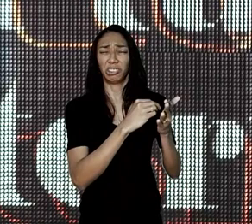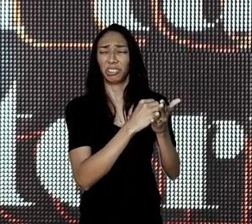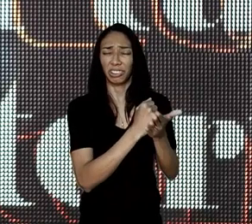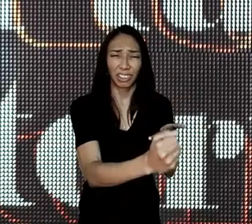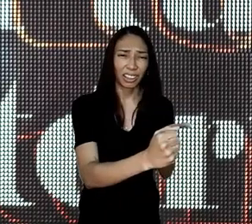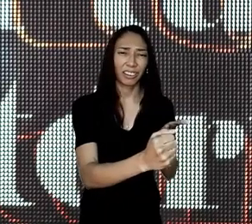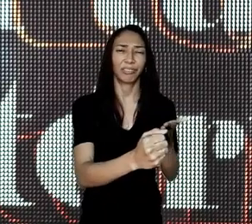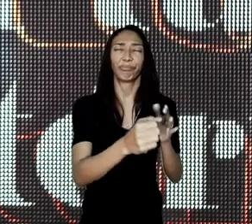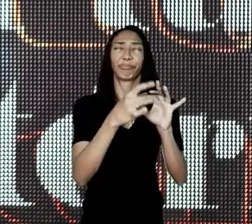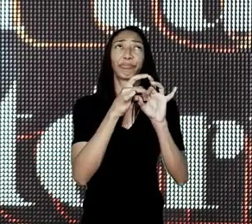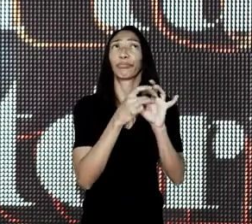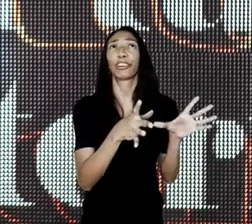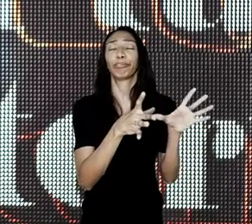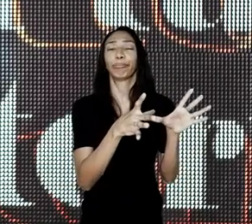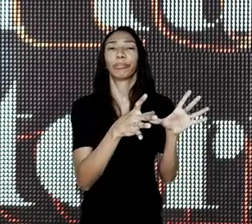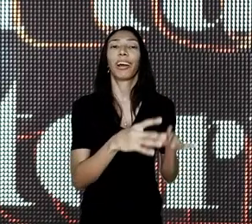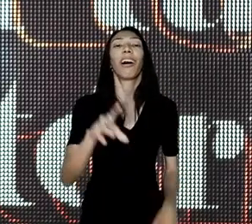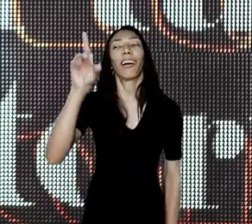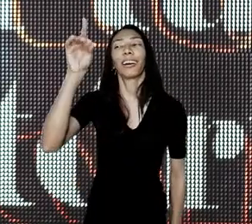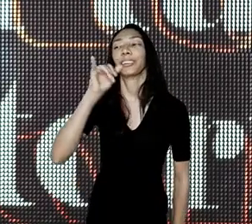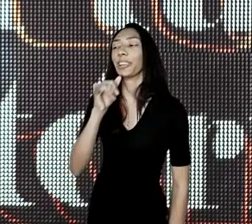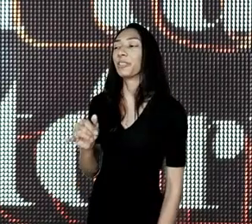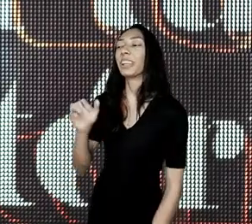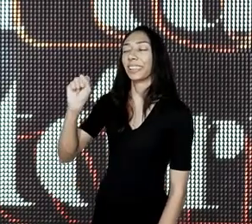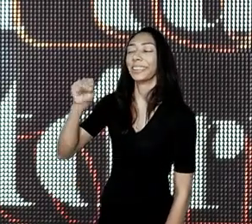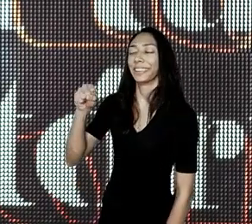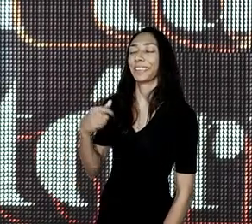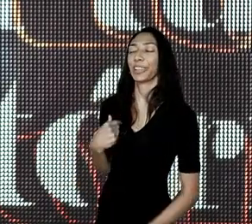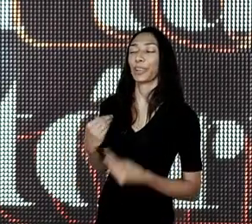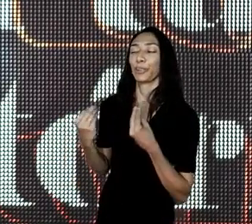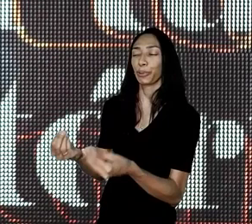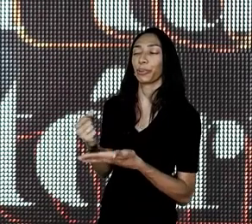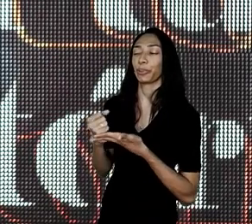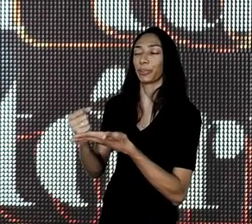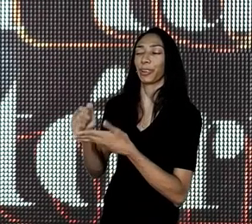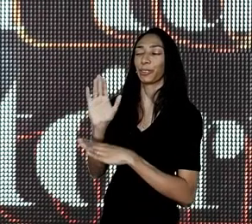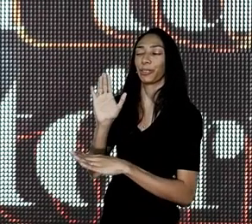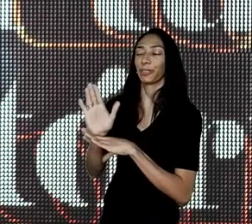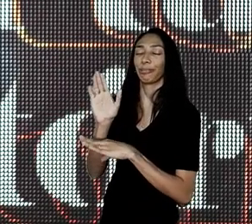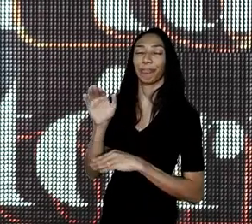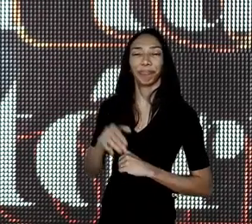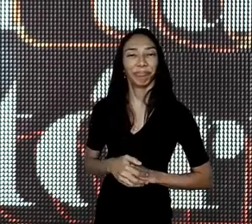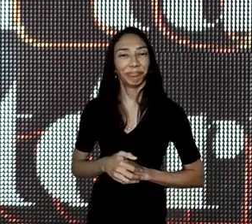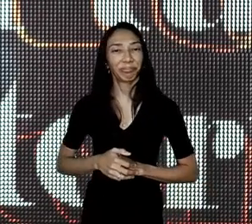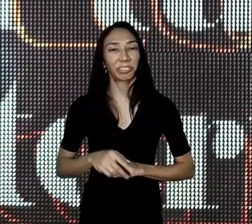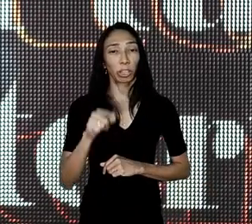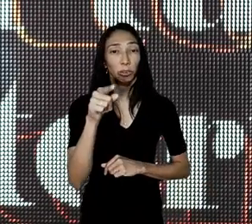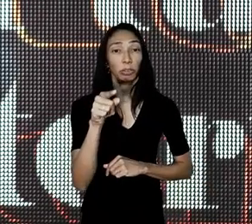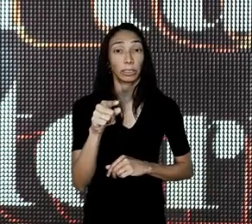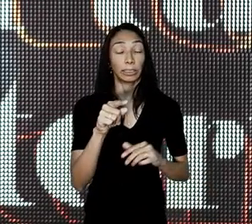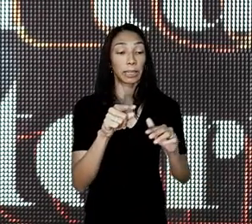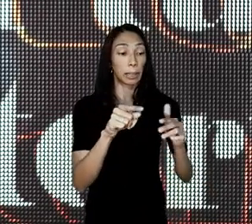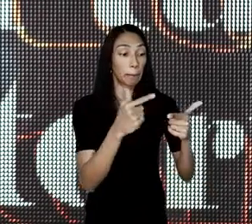quero mais. É que Deus diz assim, ah, agora sim você está pronto para receber. Quando você estava muito com foco